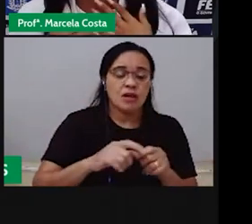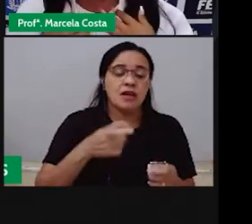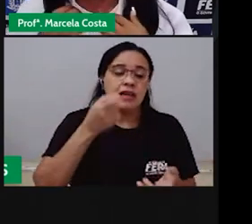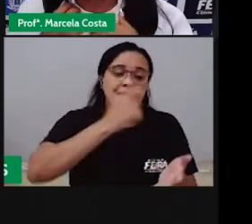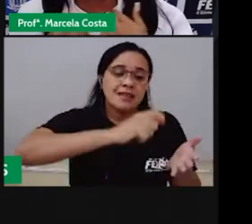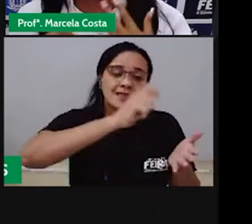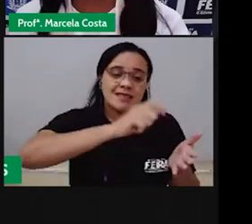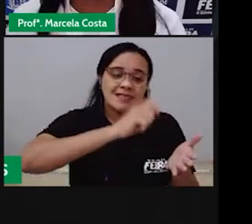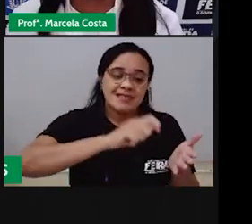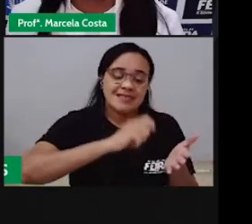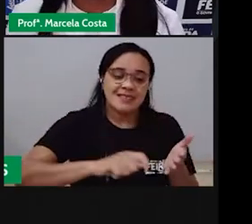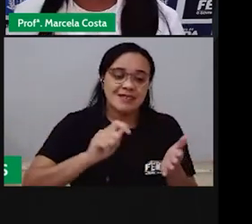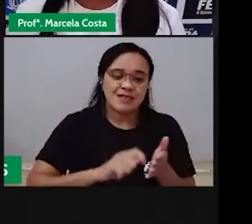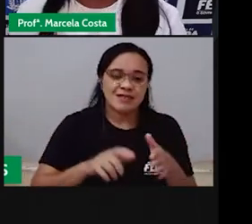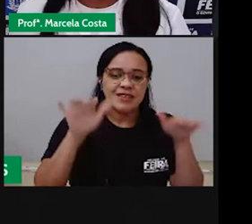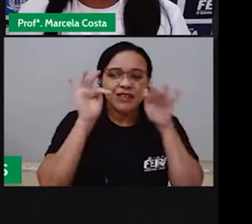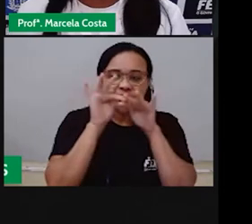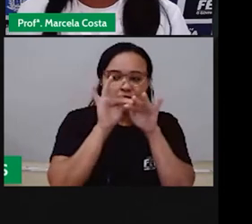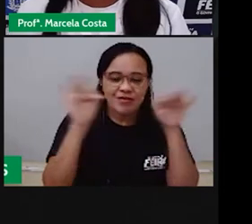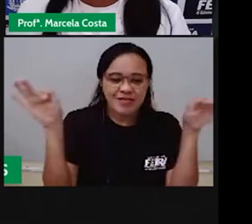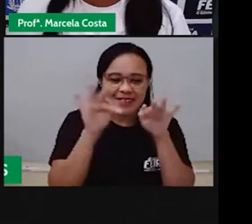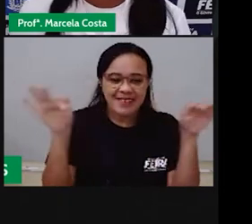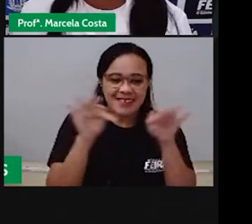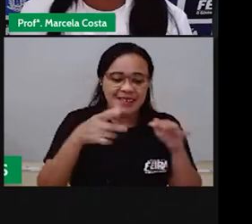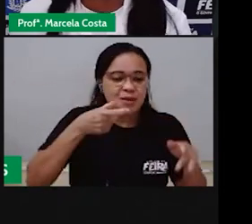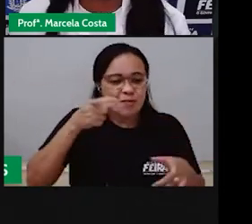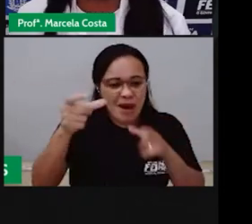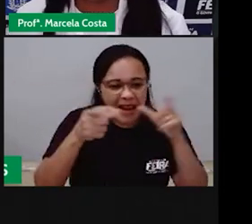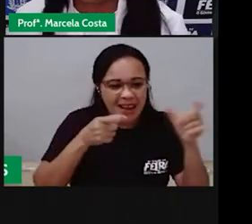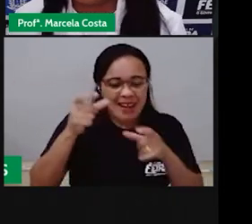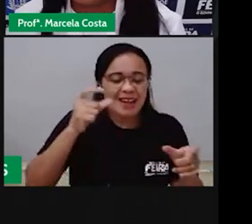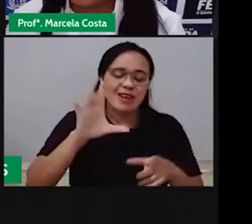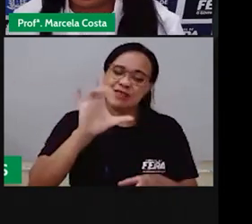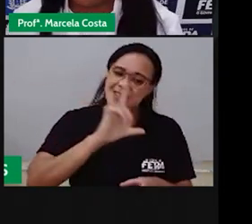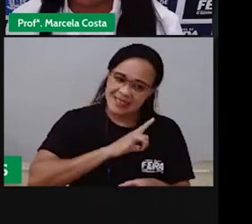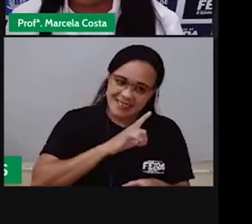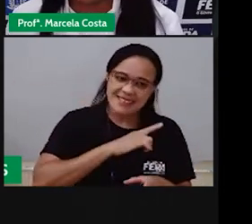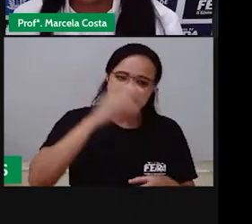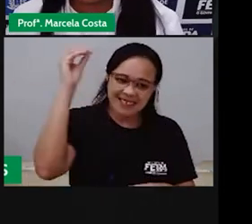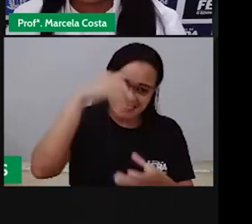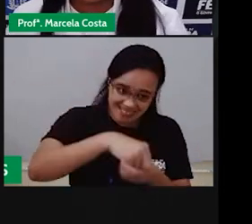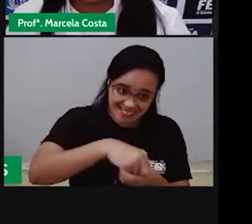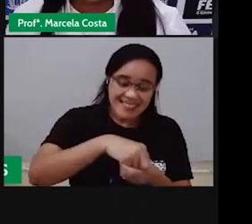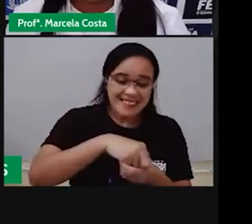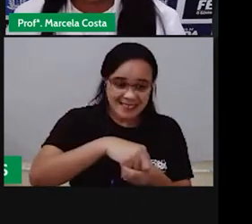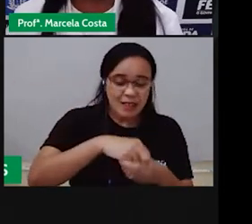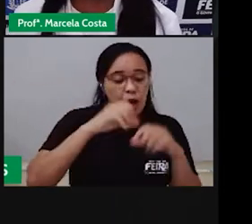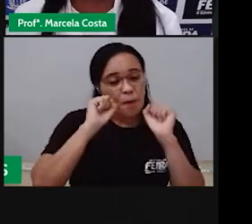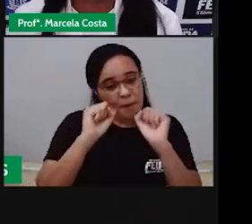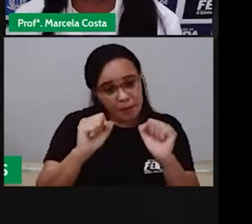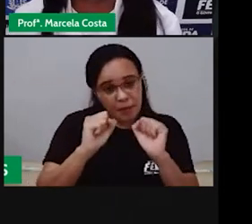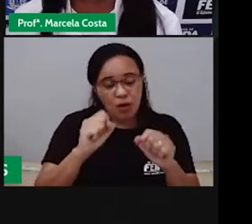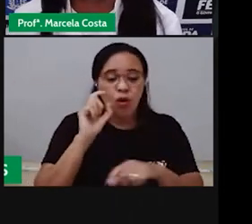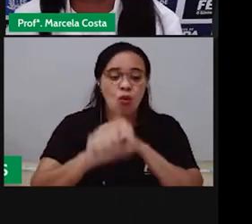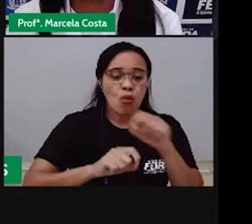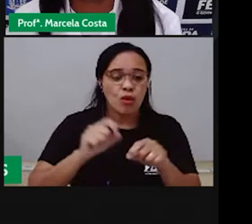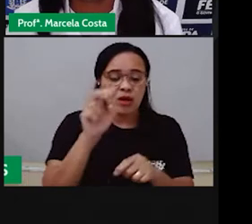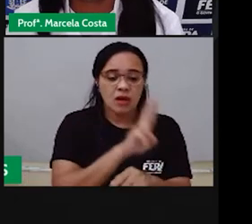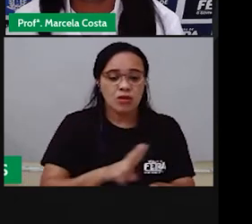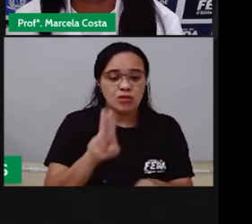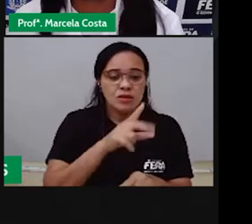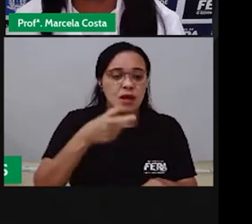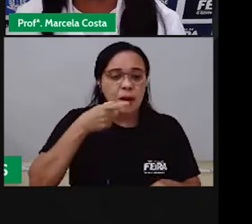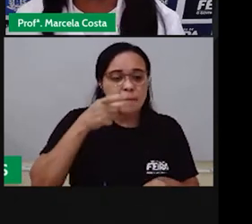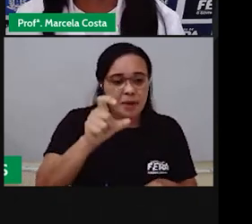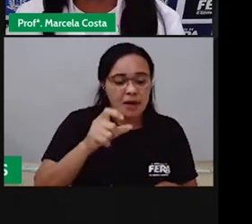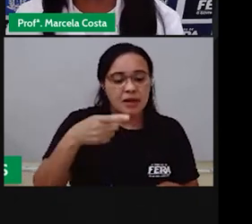frase que envolva essa palavra. Você pode utilizar agora aí o chat aqui, né, que está